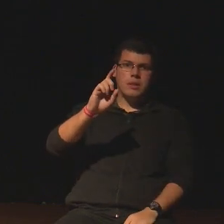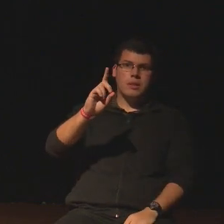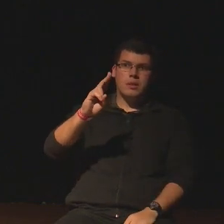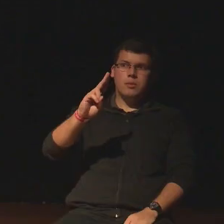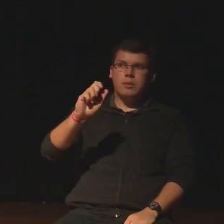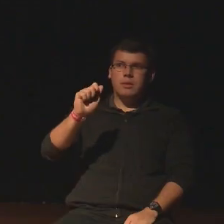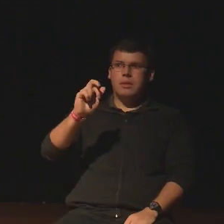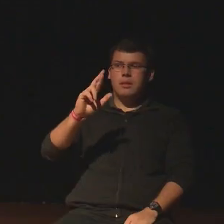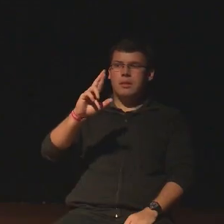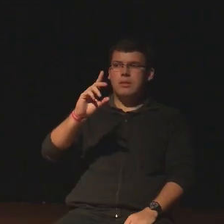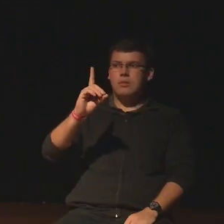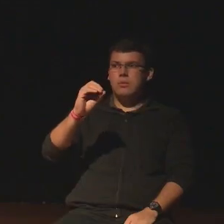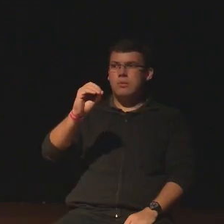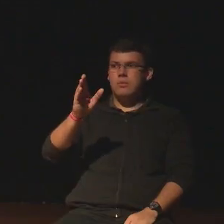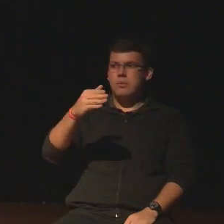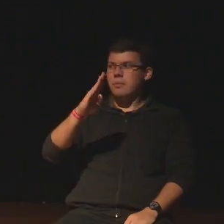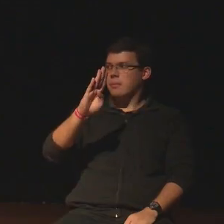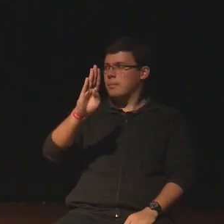B. Isso.